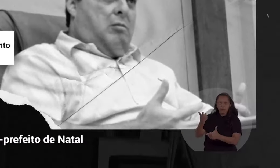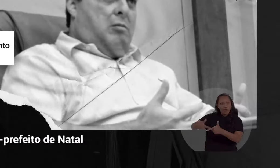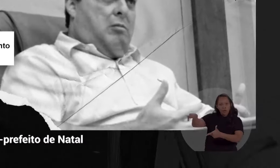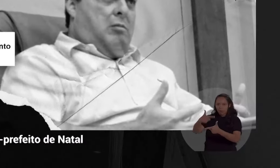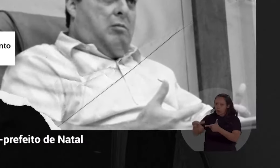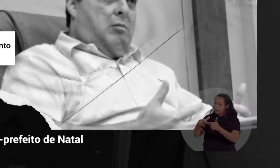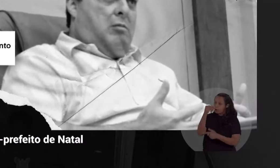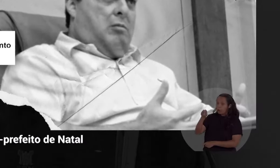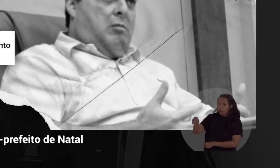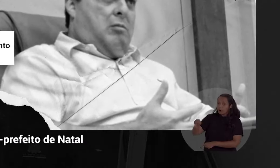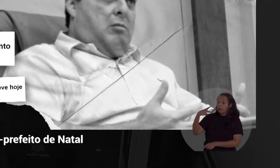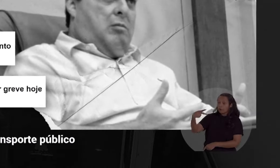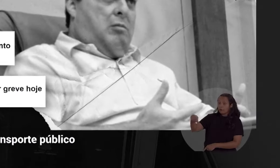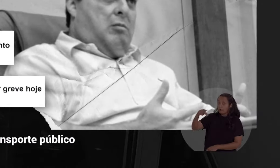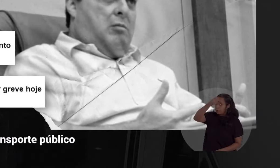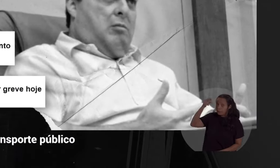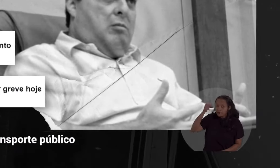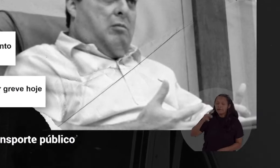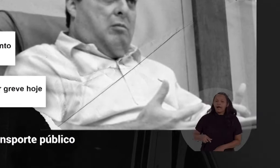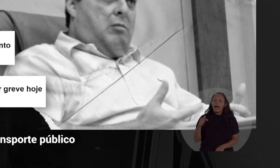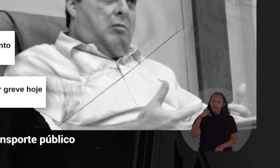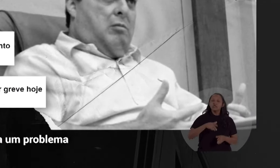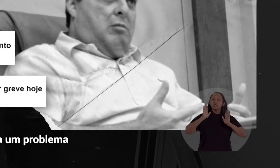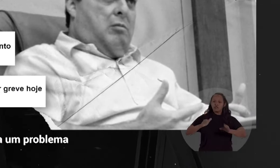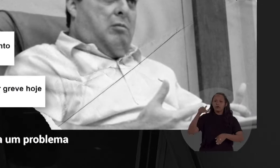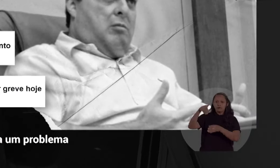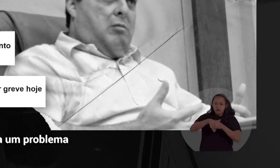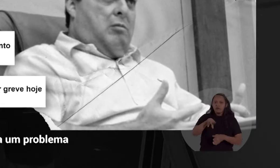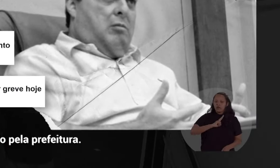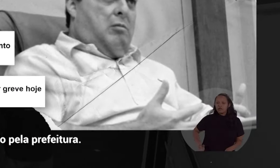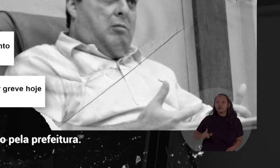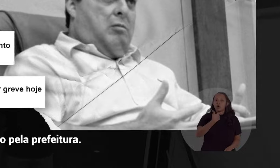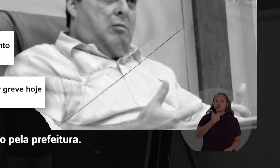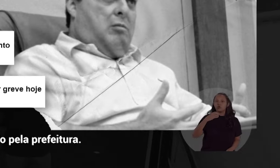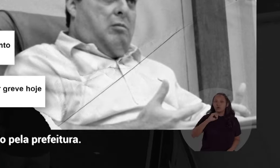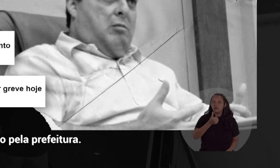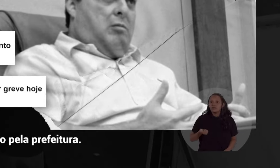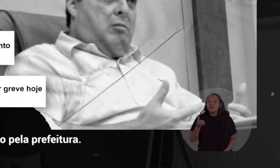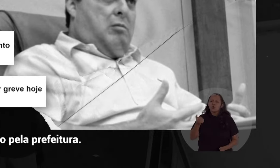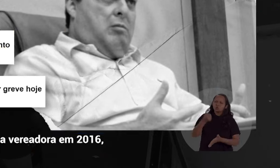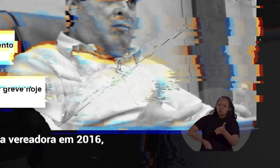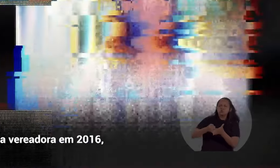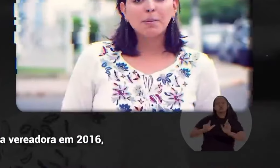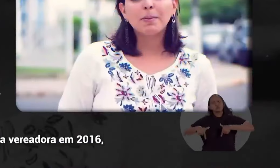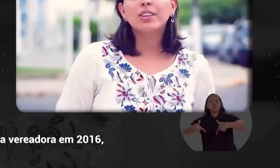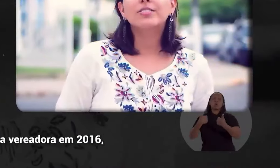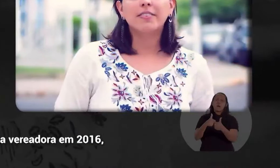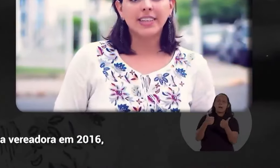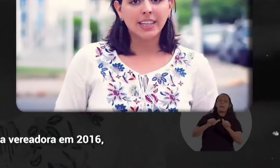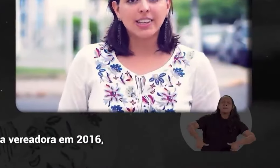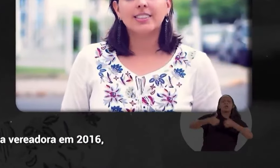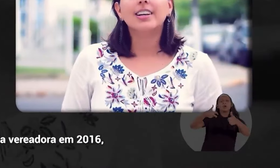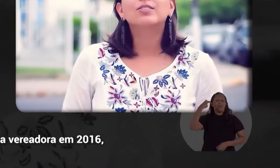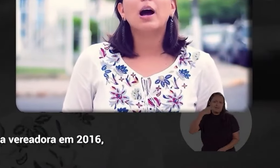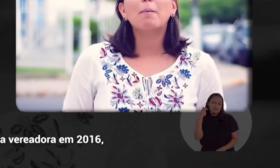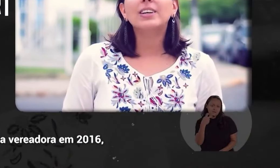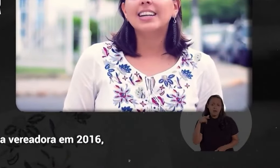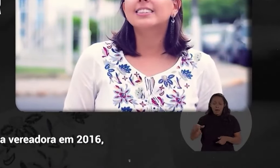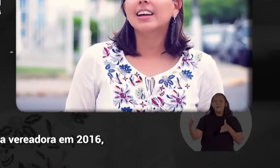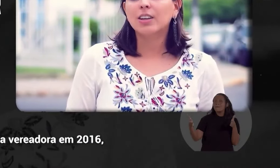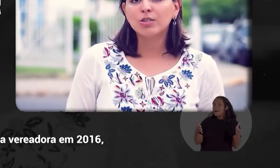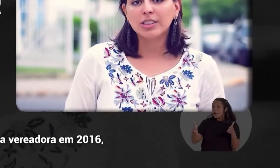era vice-prefeito de Natal e o transporte público já era um problema ignorado pela prefeitura. Aqui, já eleita